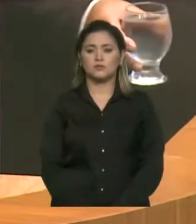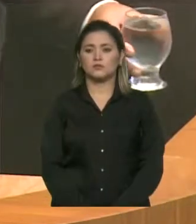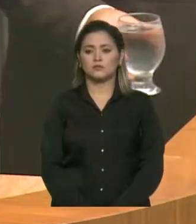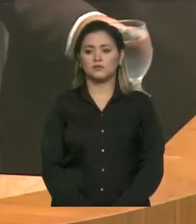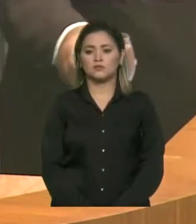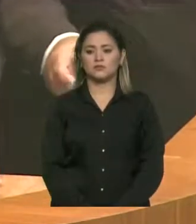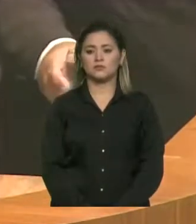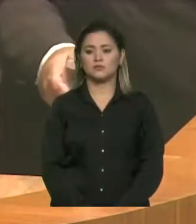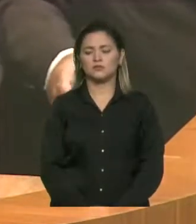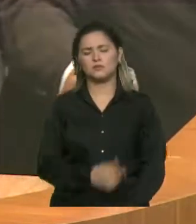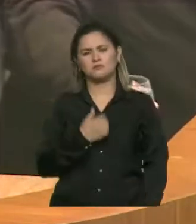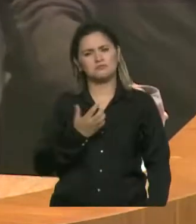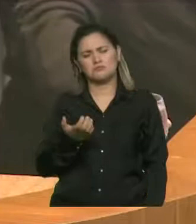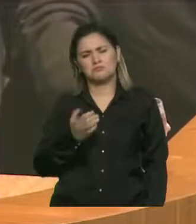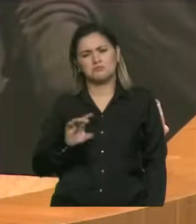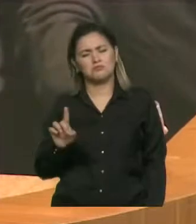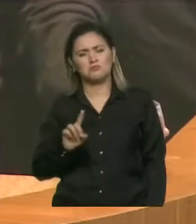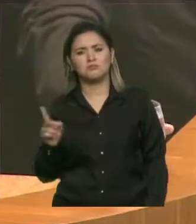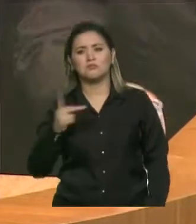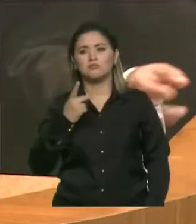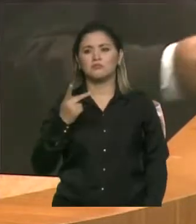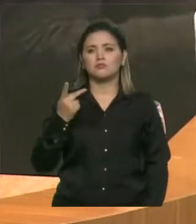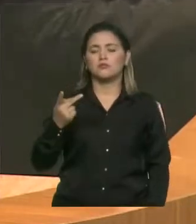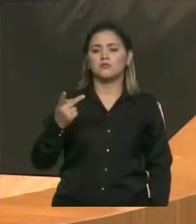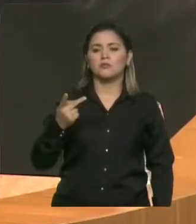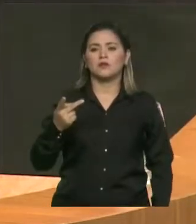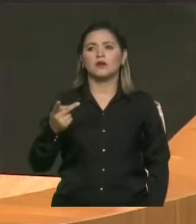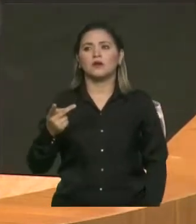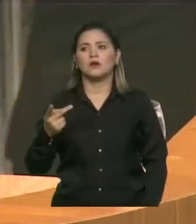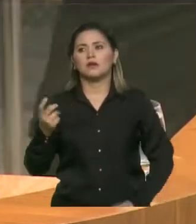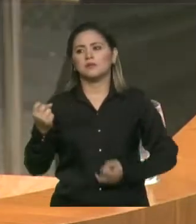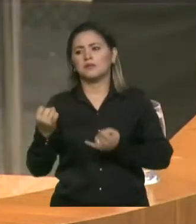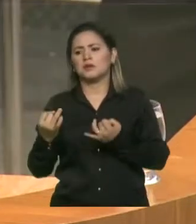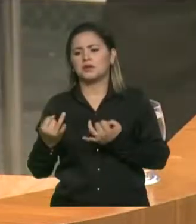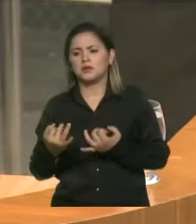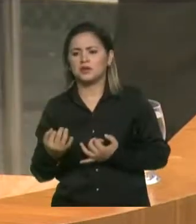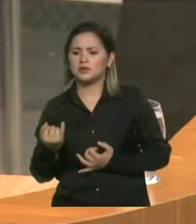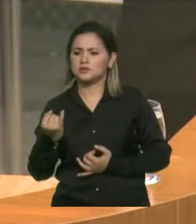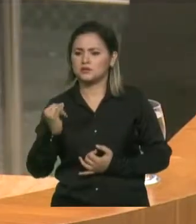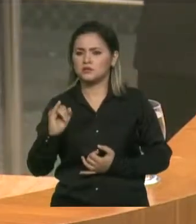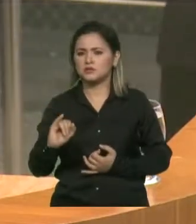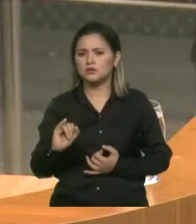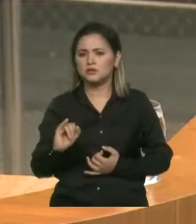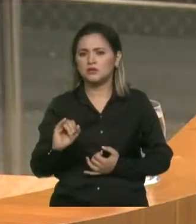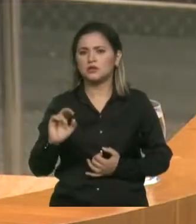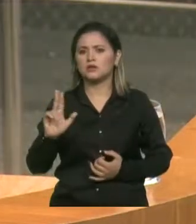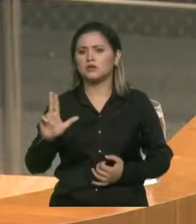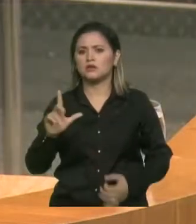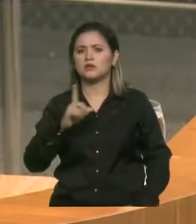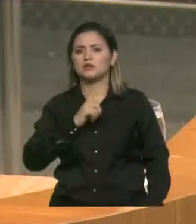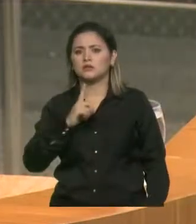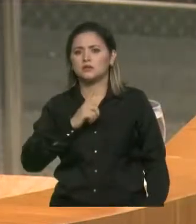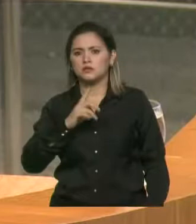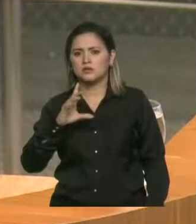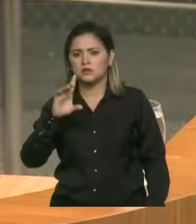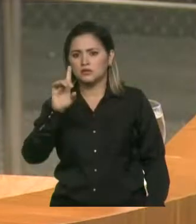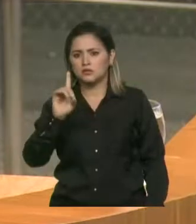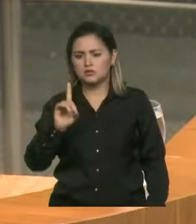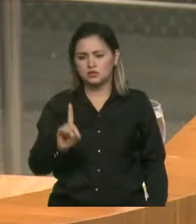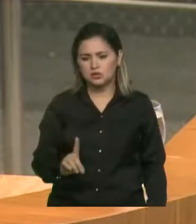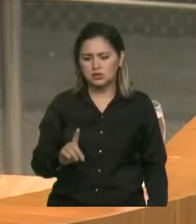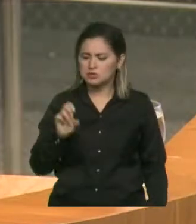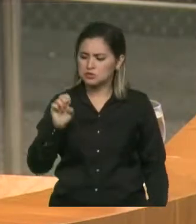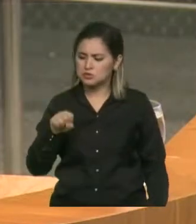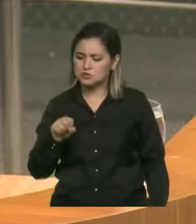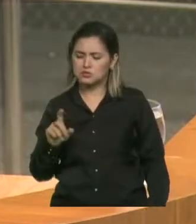de argumentar se o Lula ele tem direito ou